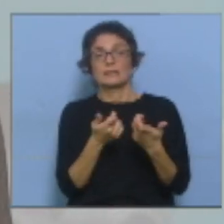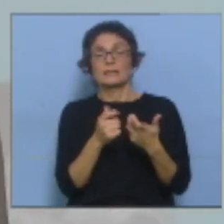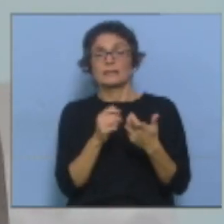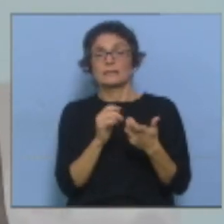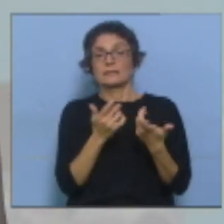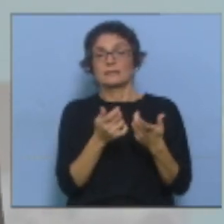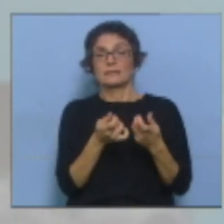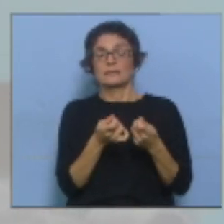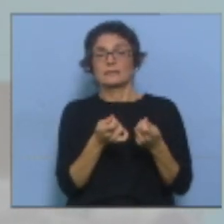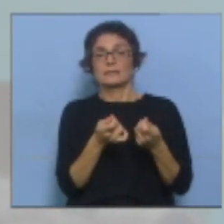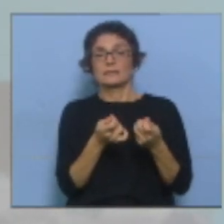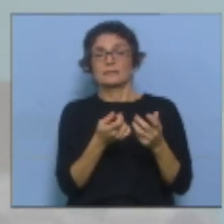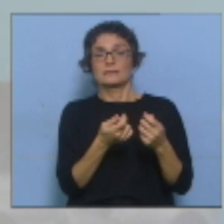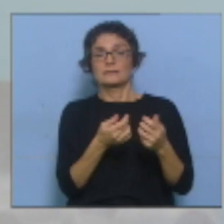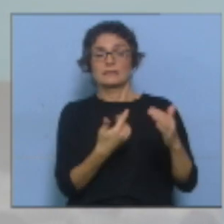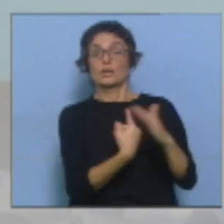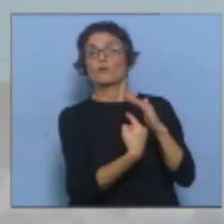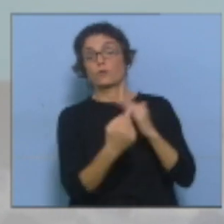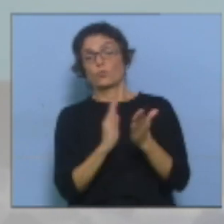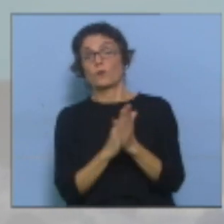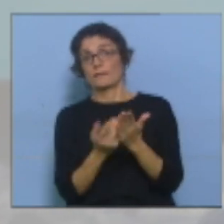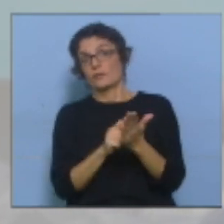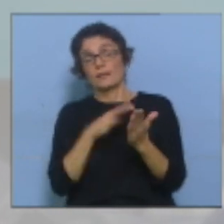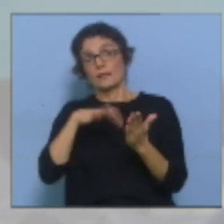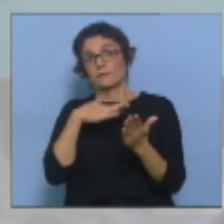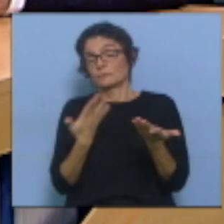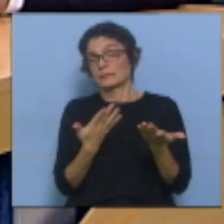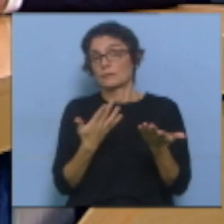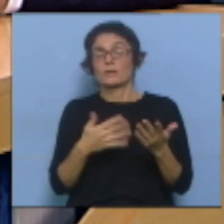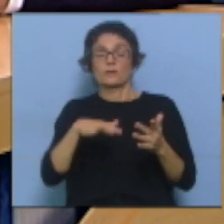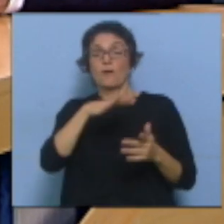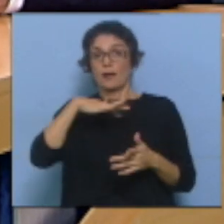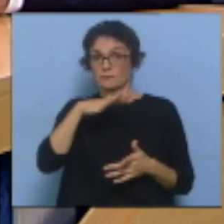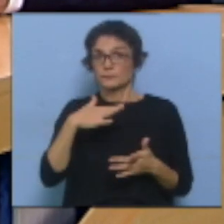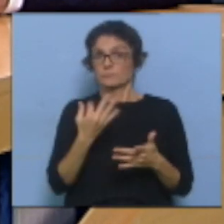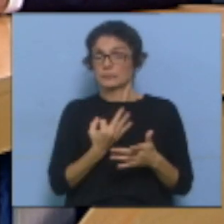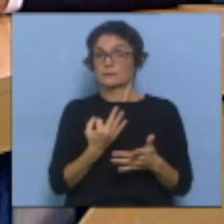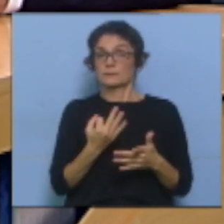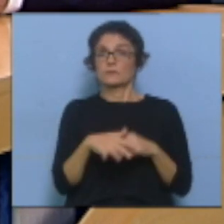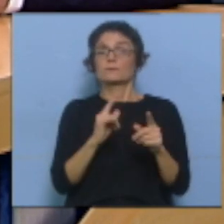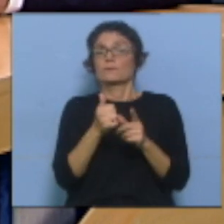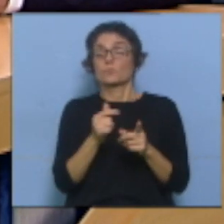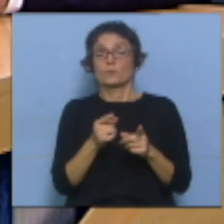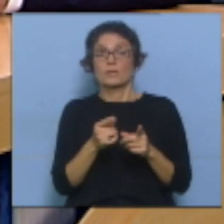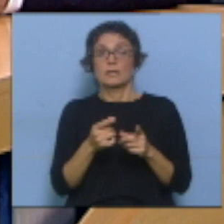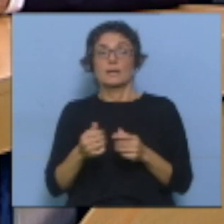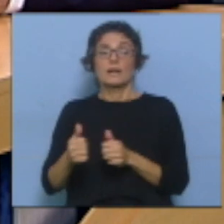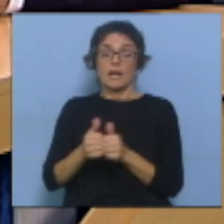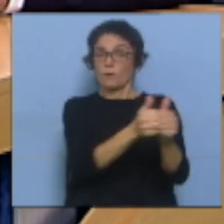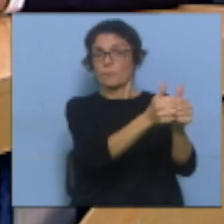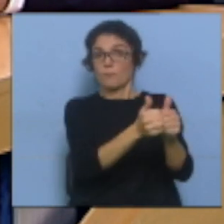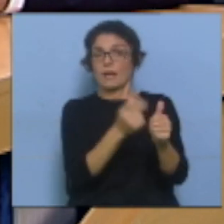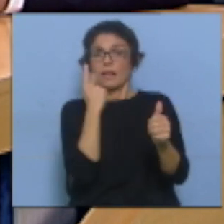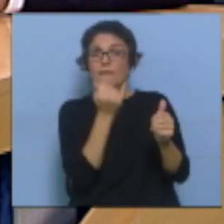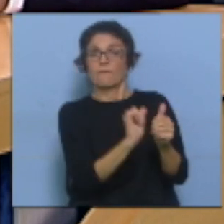nas solenidades na Sé de Lisboa, então toda a família vai à... Fomos toda... Sim. Foi no À